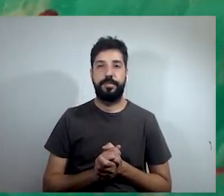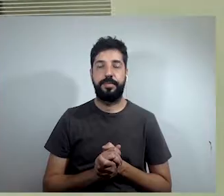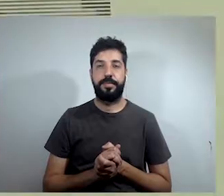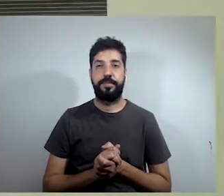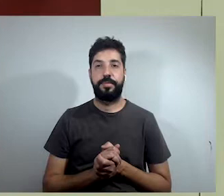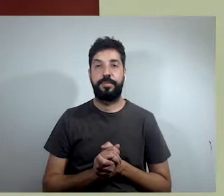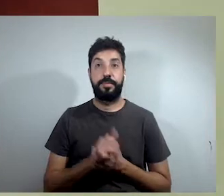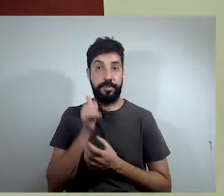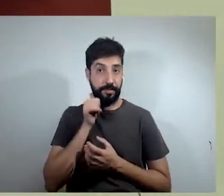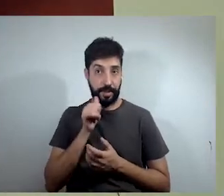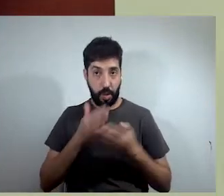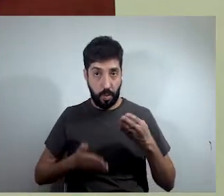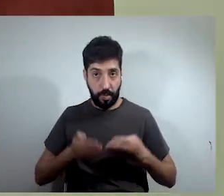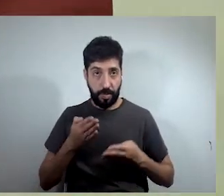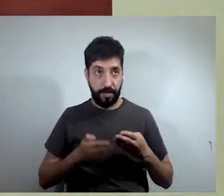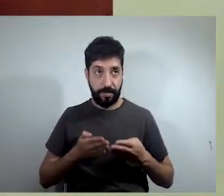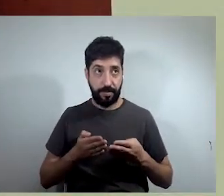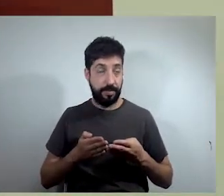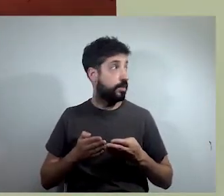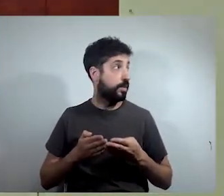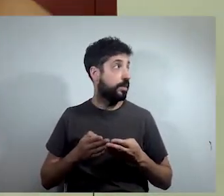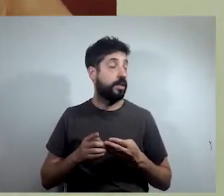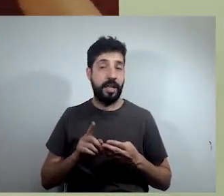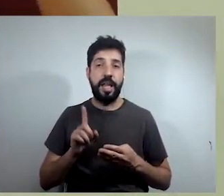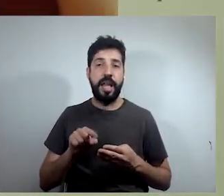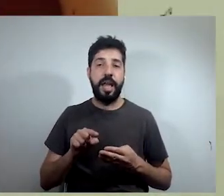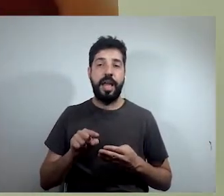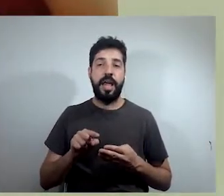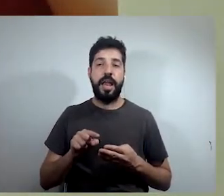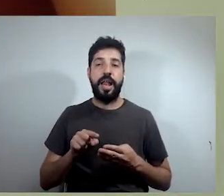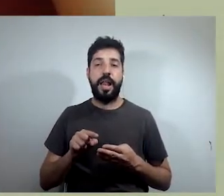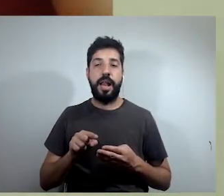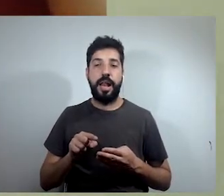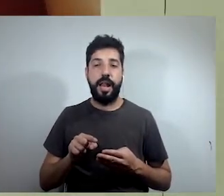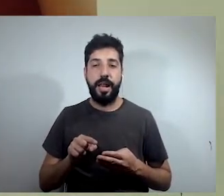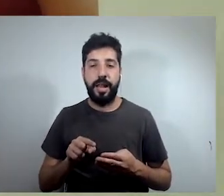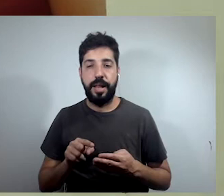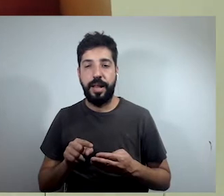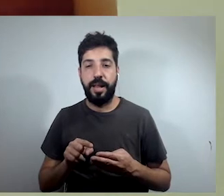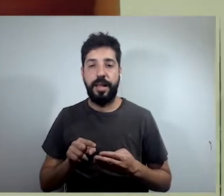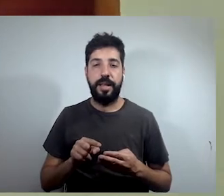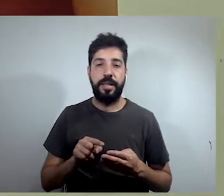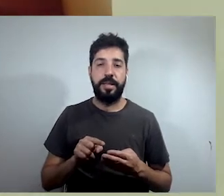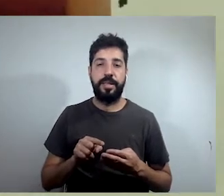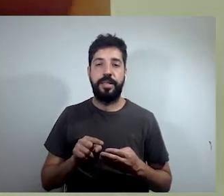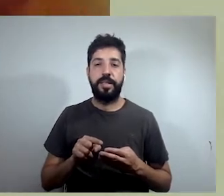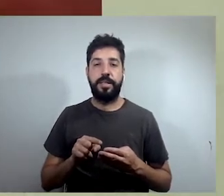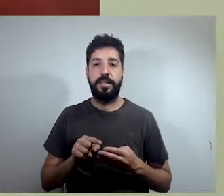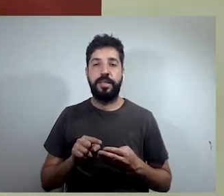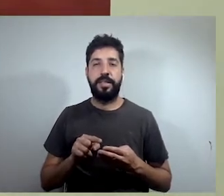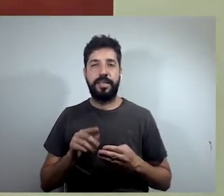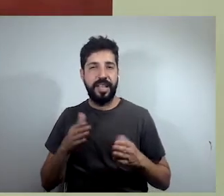A menina robô ia usar seus superpoderes para proteger o Rio